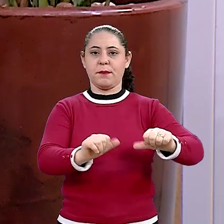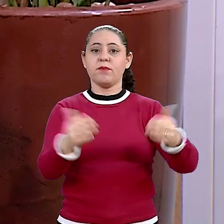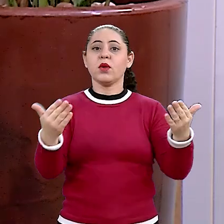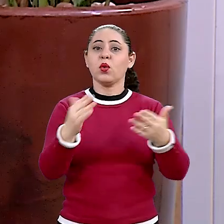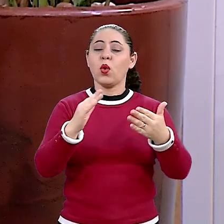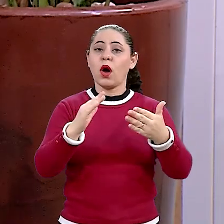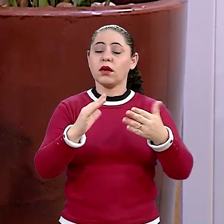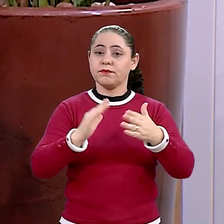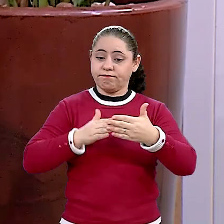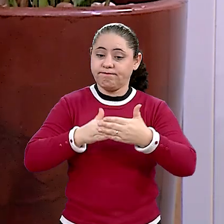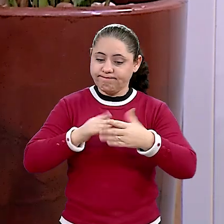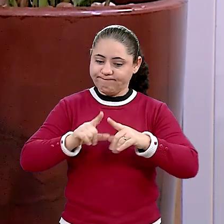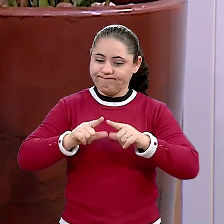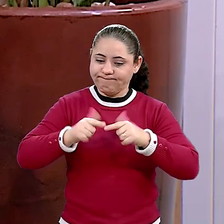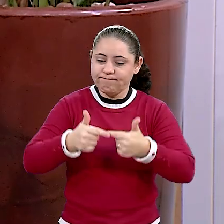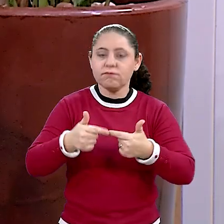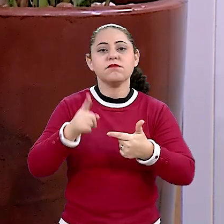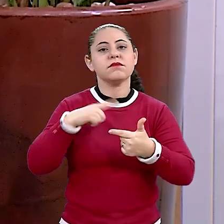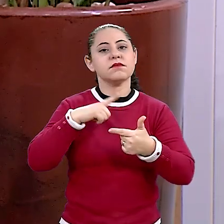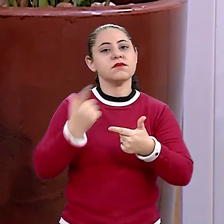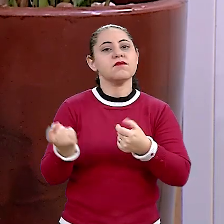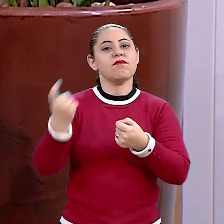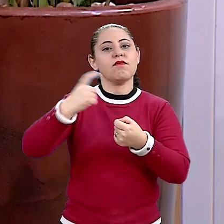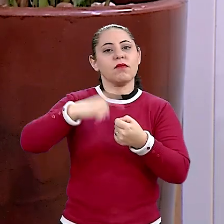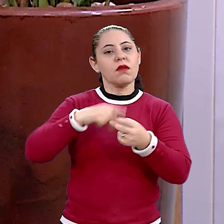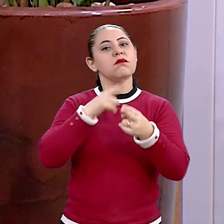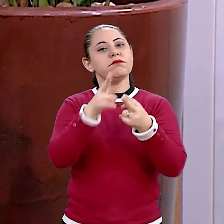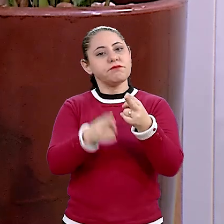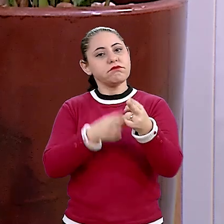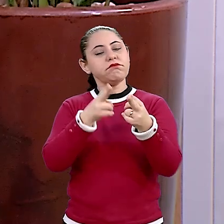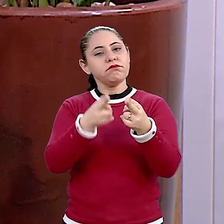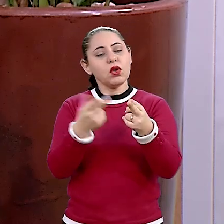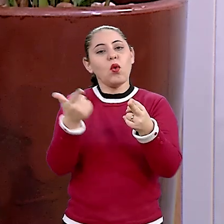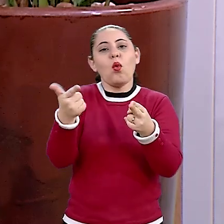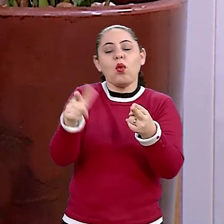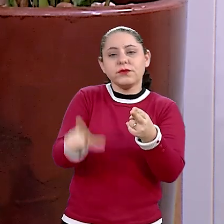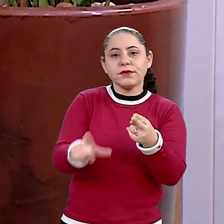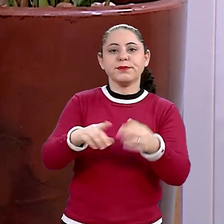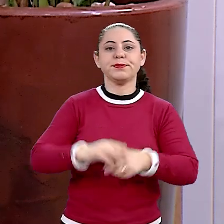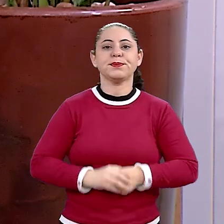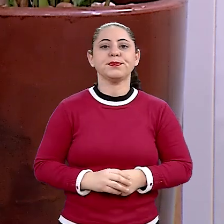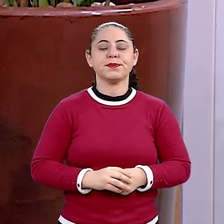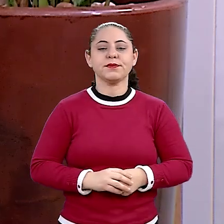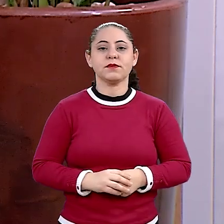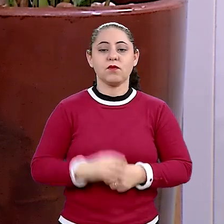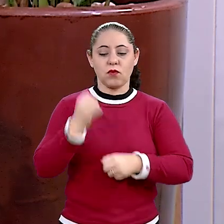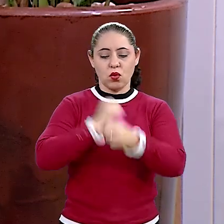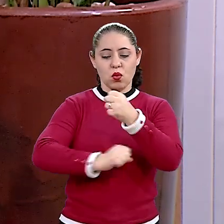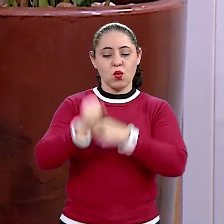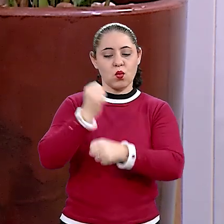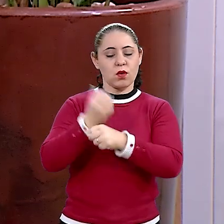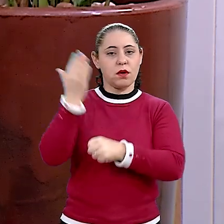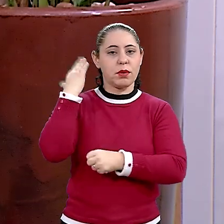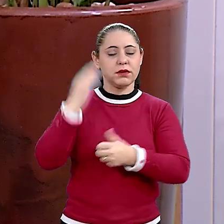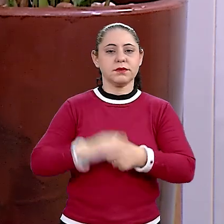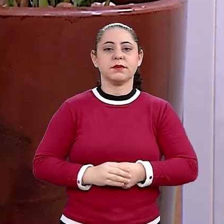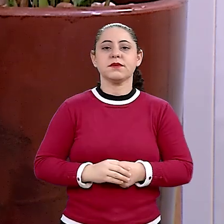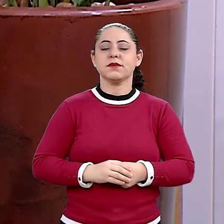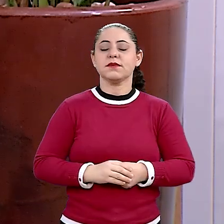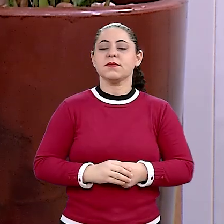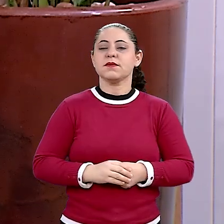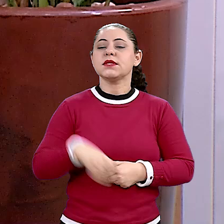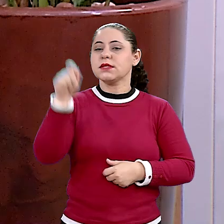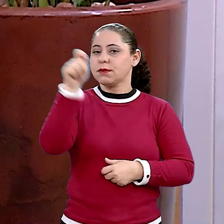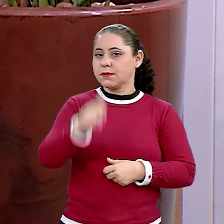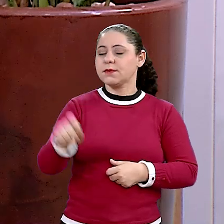um desafio imenso para que a gente possa colocá-la novamente de maneira funcional. No ano passado, a Agência Nacional